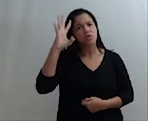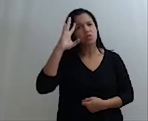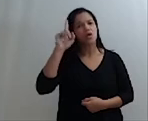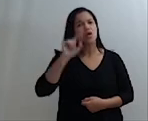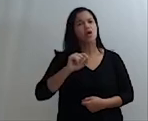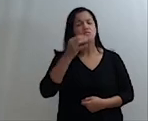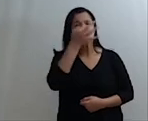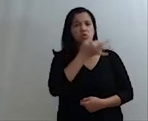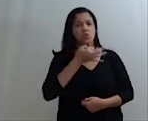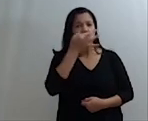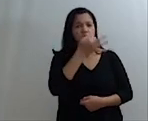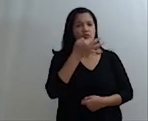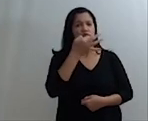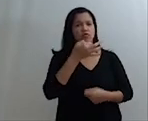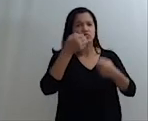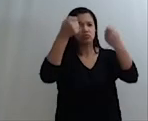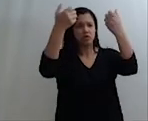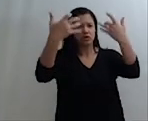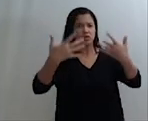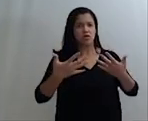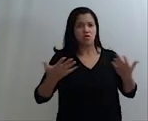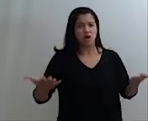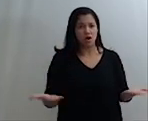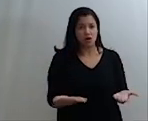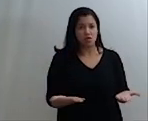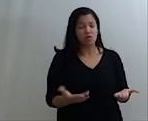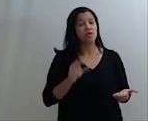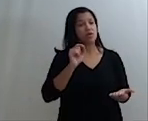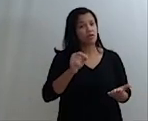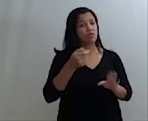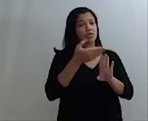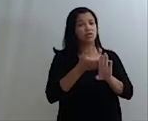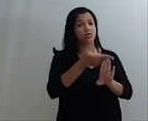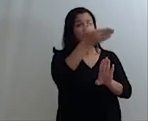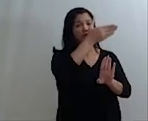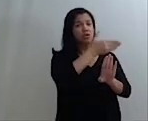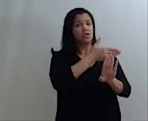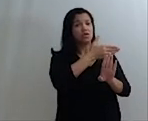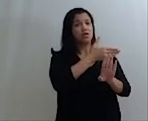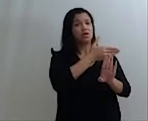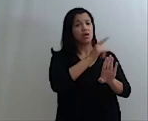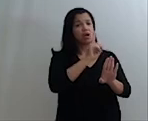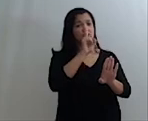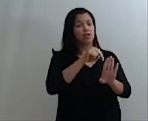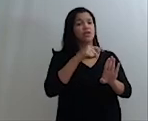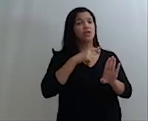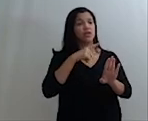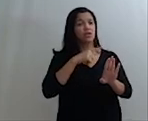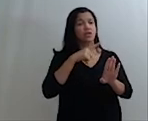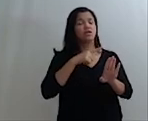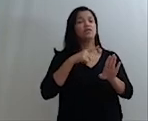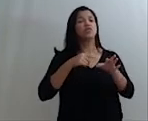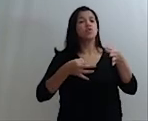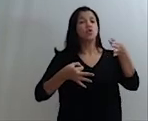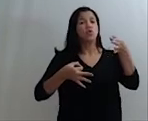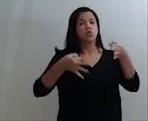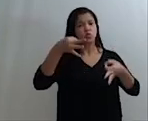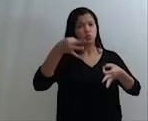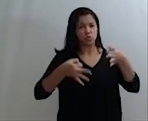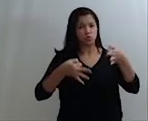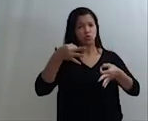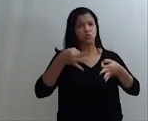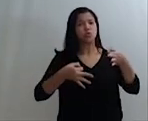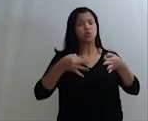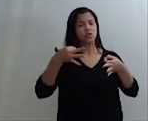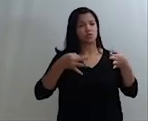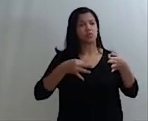oral principalmente é um precedente foi um julgamento do dia 5 de maio de